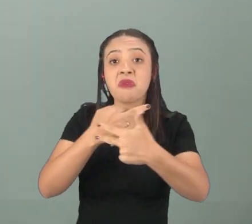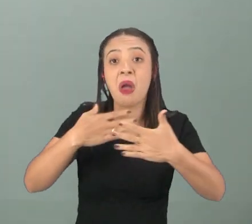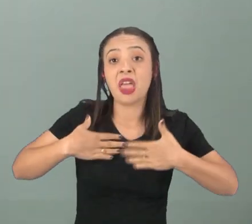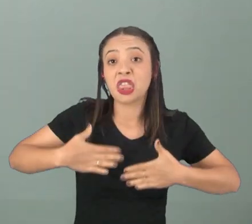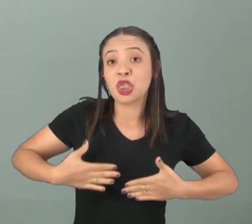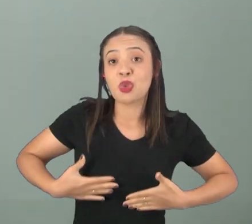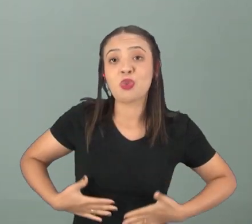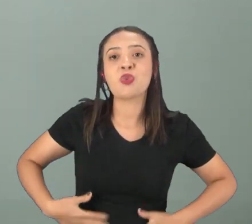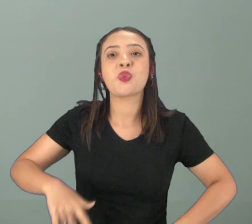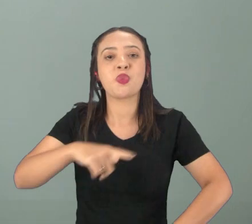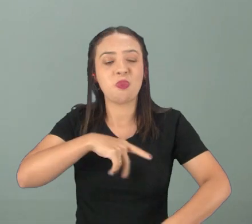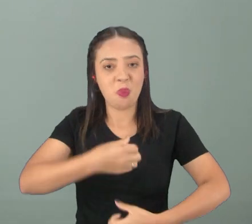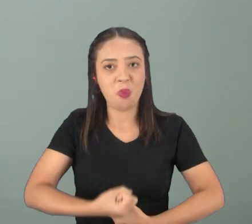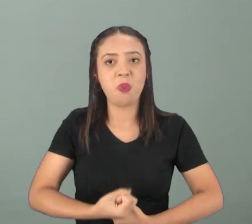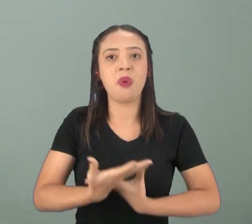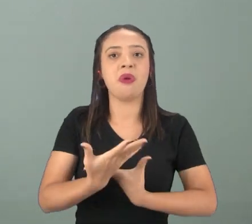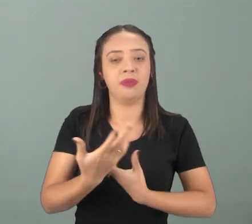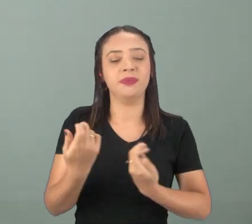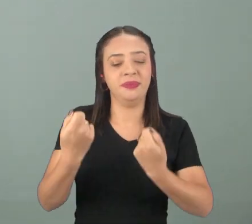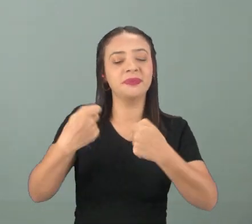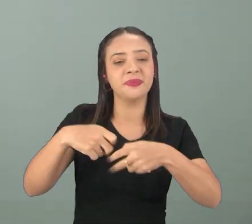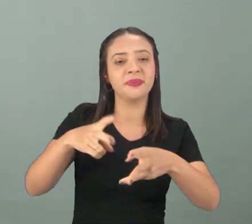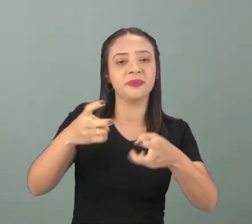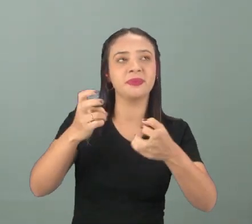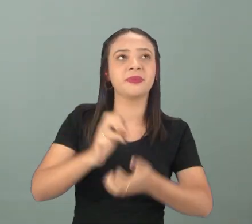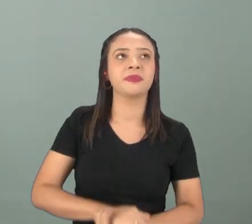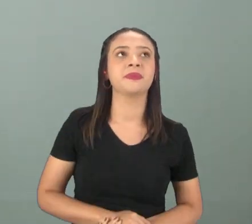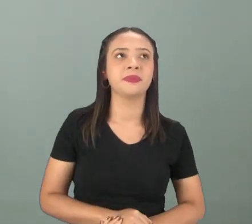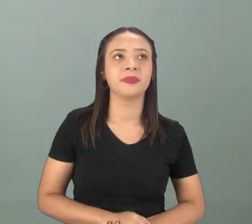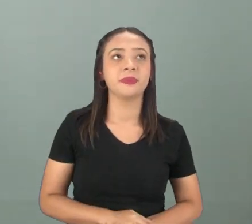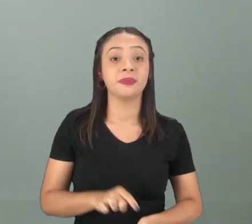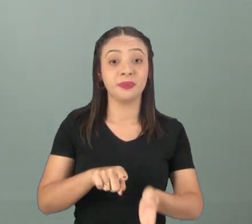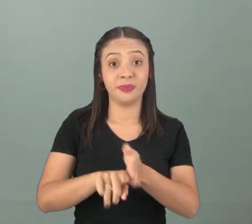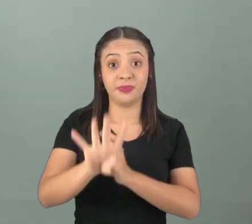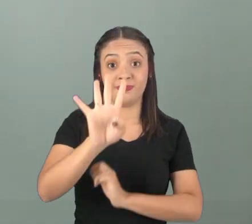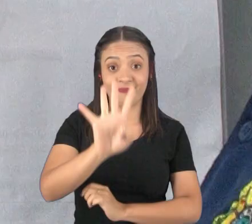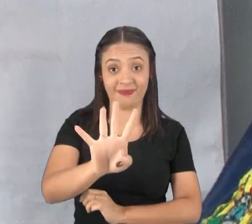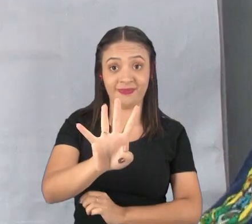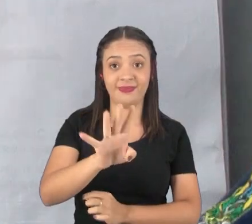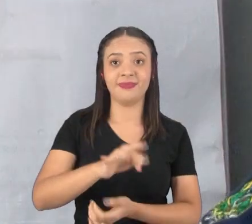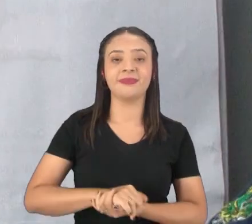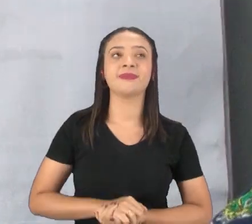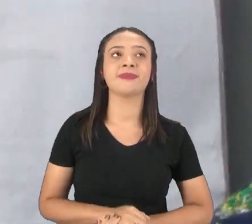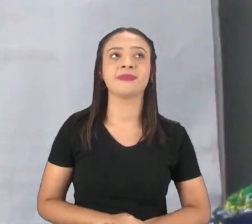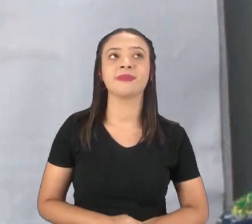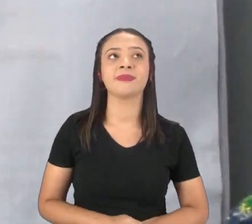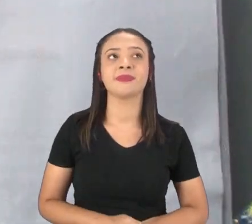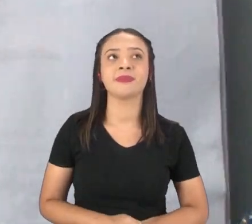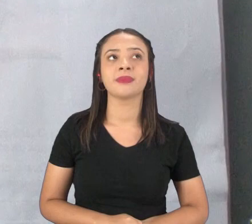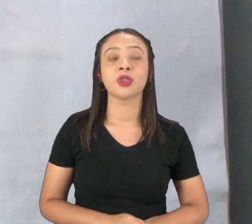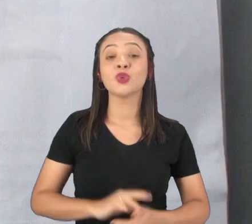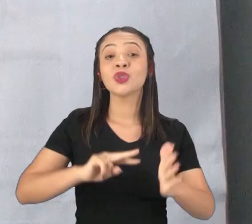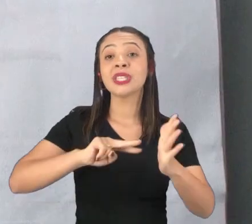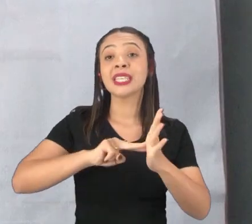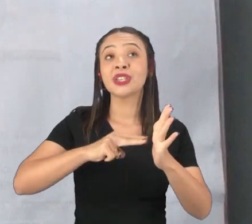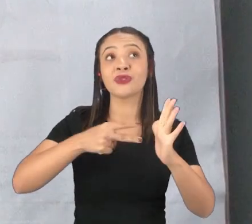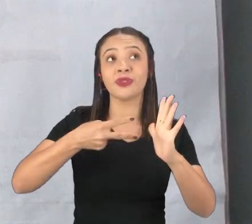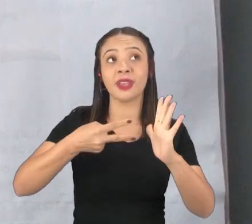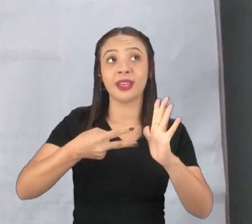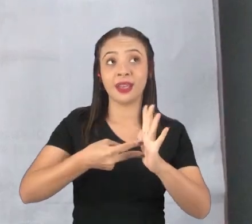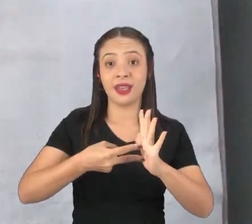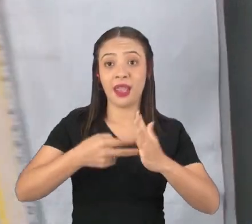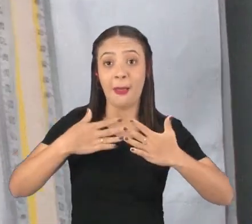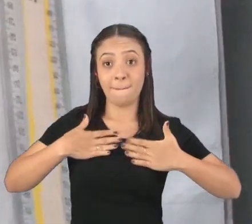no poema, tá? A gente pôde perceber isso. E questão 4, vamos lá. Ó, o sentido